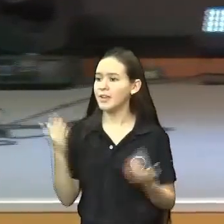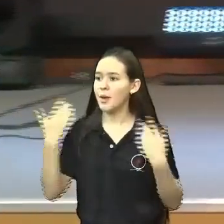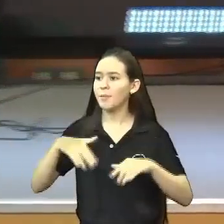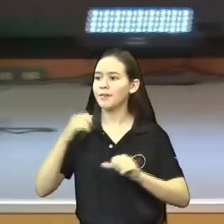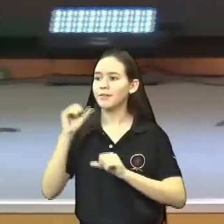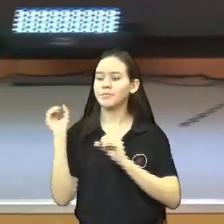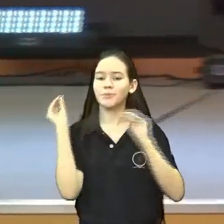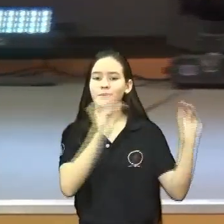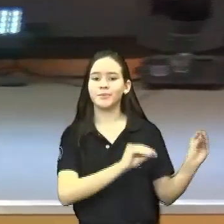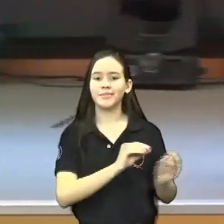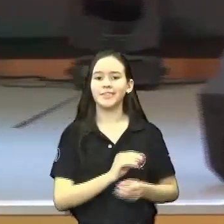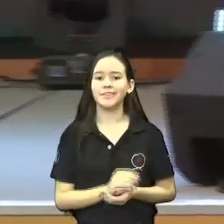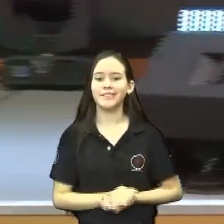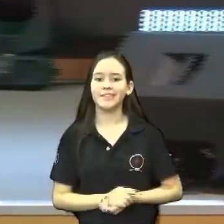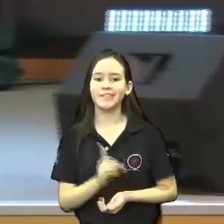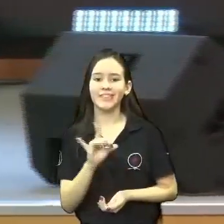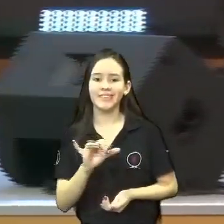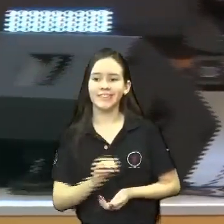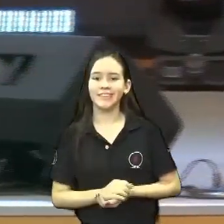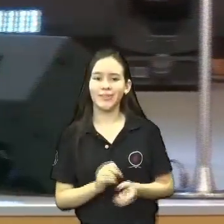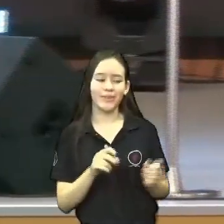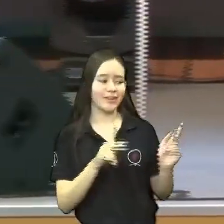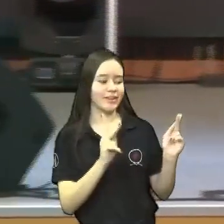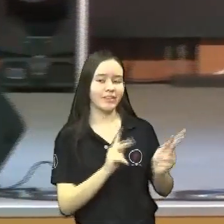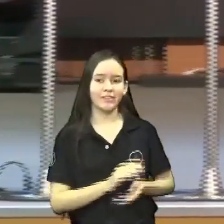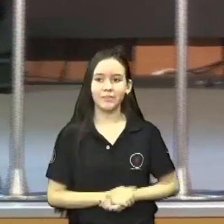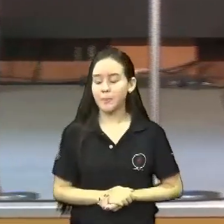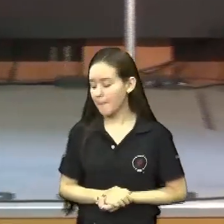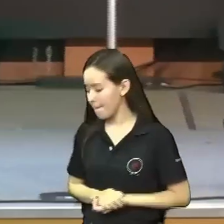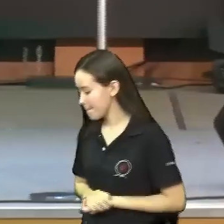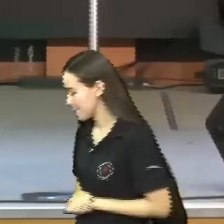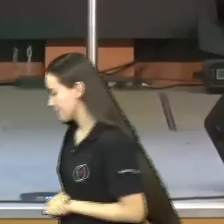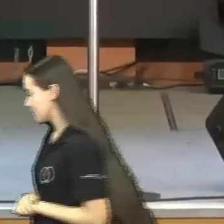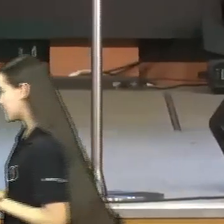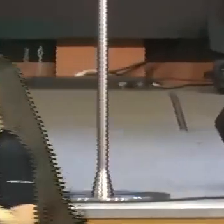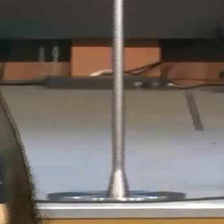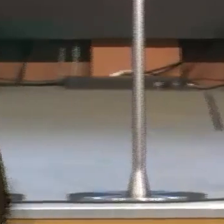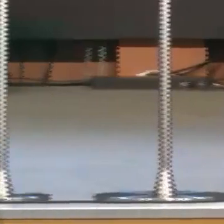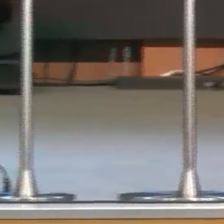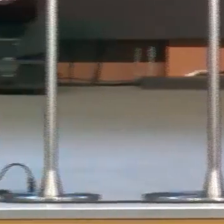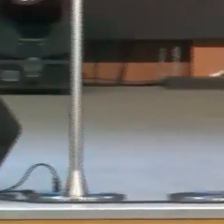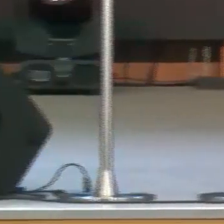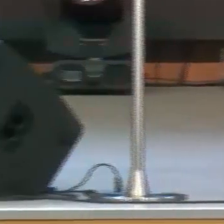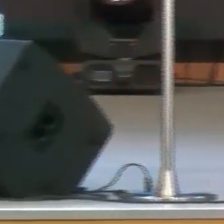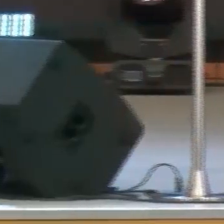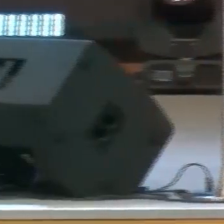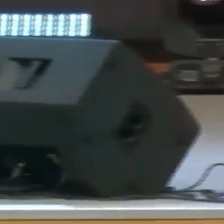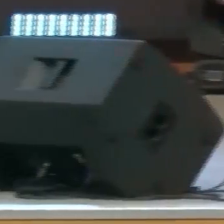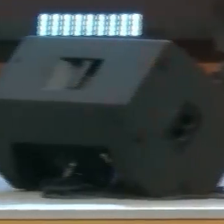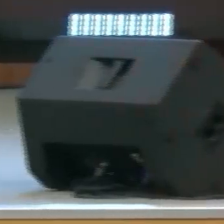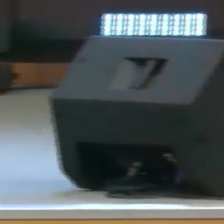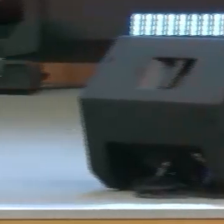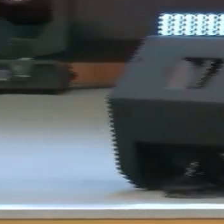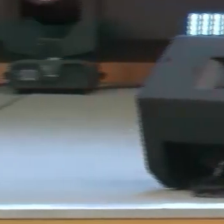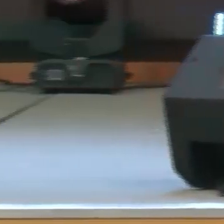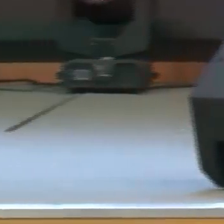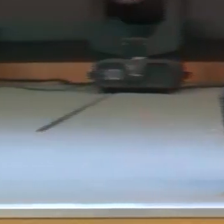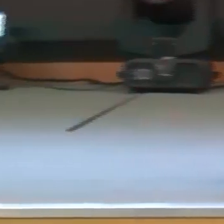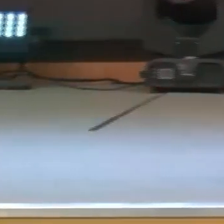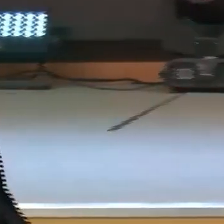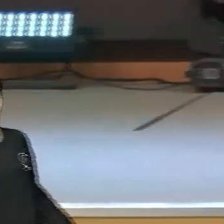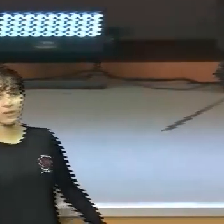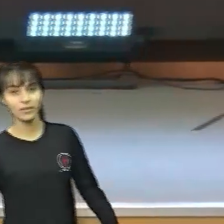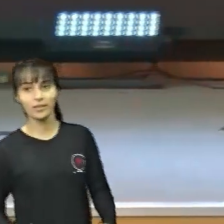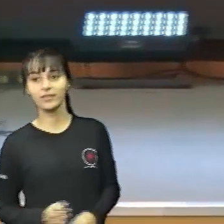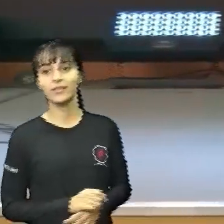transferida muito bem no outro dia meu pai é chamado e porque meu pai é oficial da Marinha